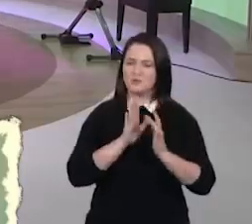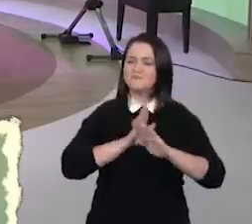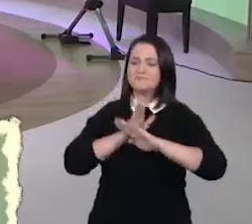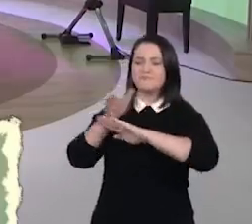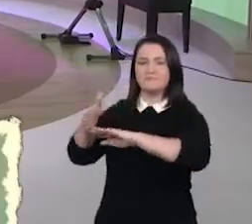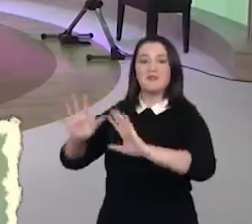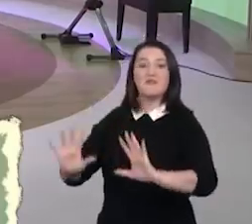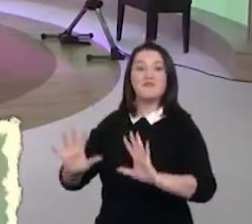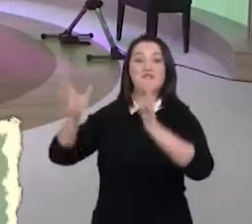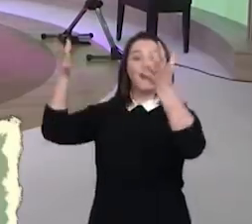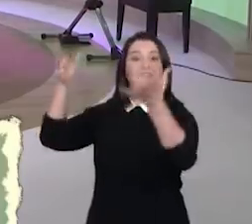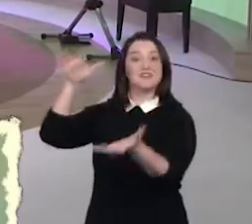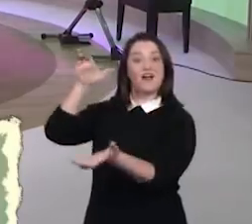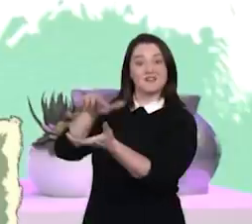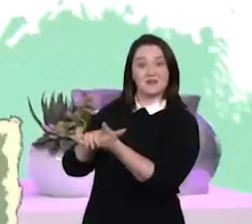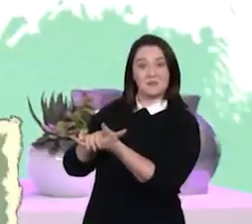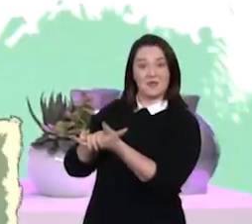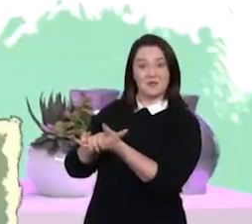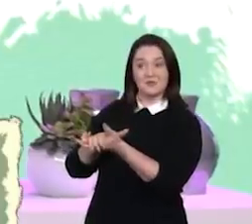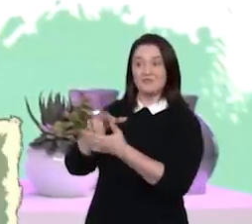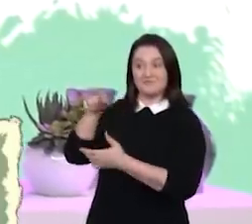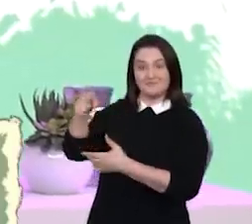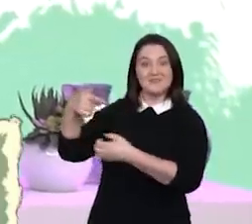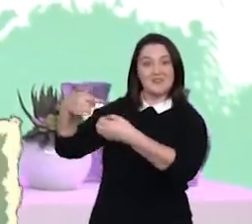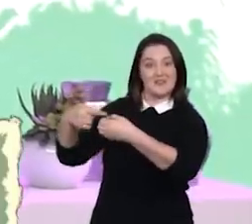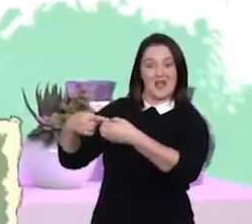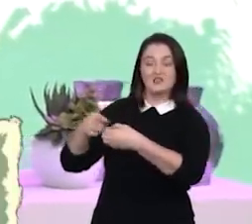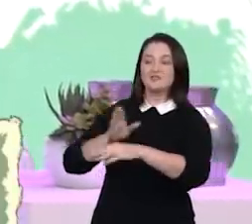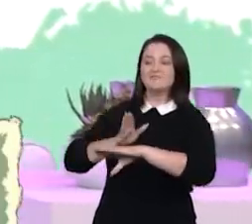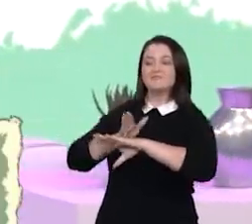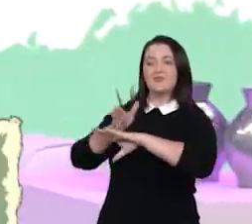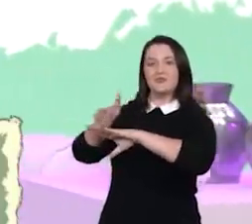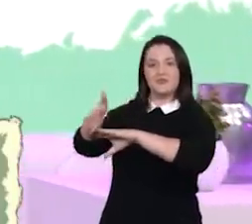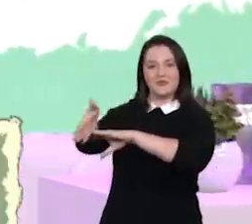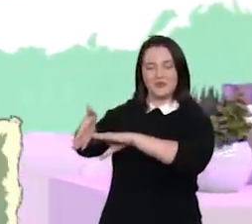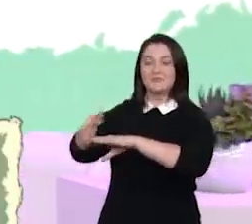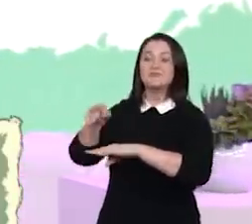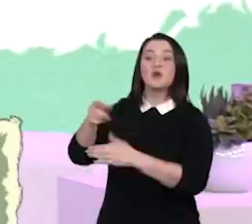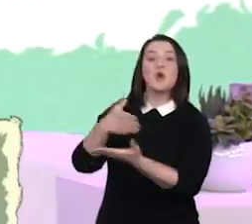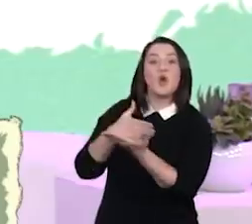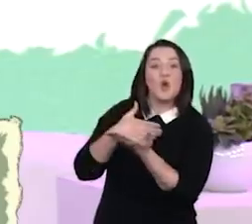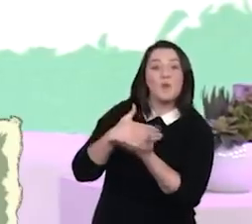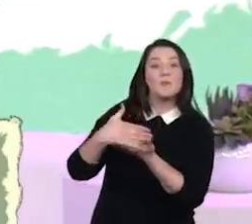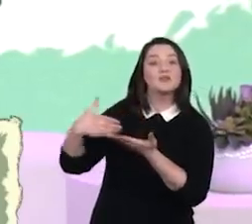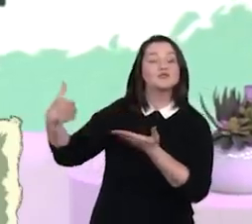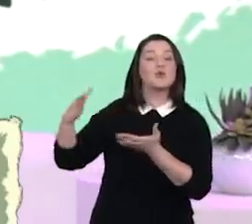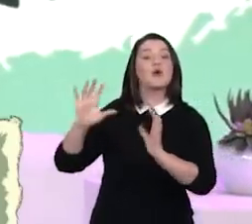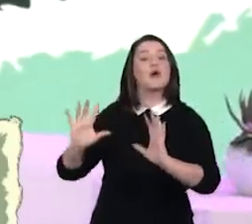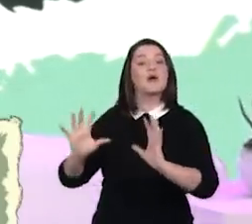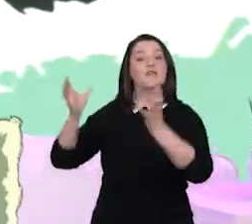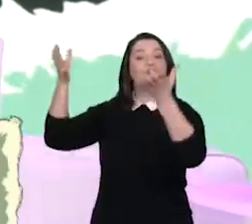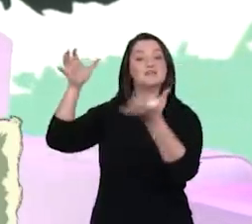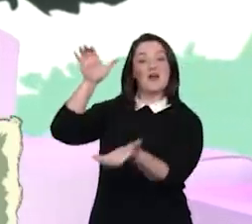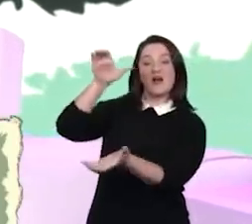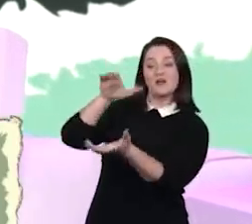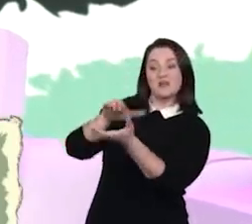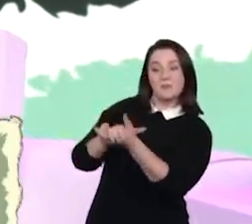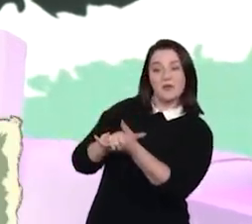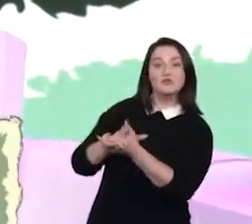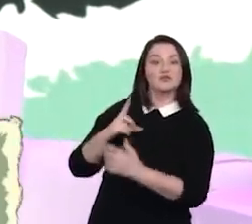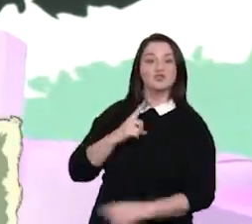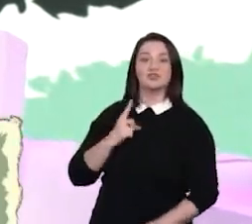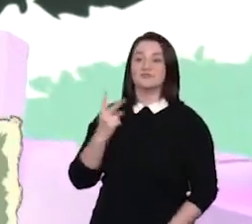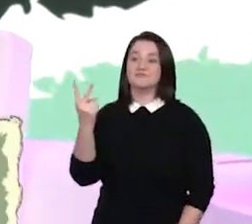anunciar felicidade. Ali sim, começava uma família que tinha